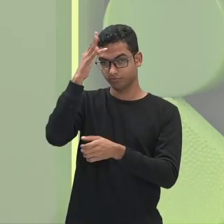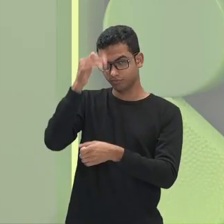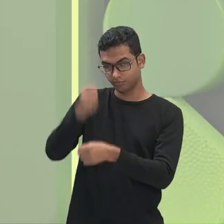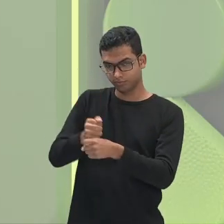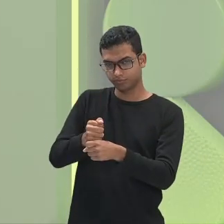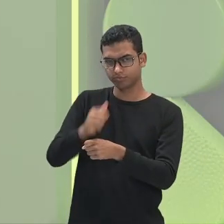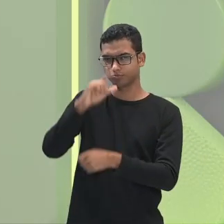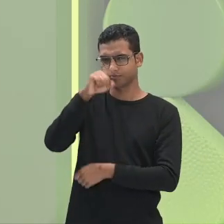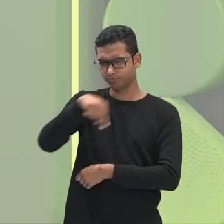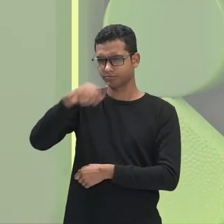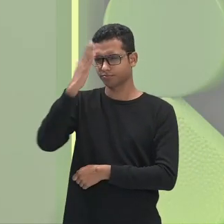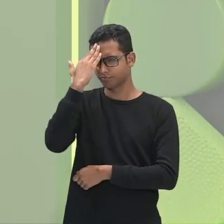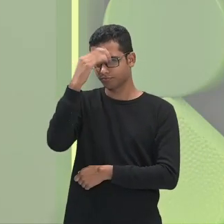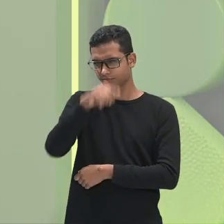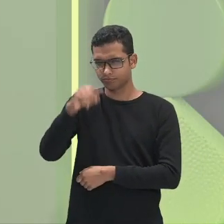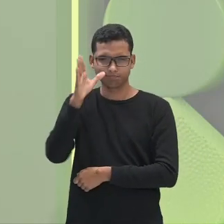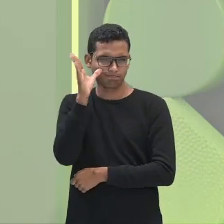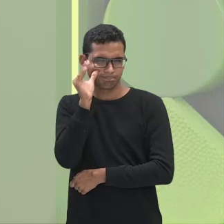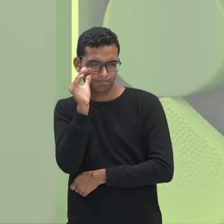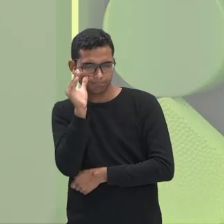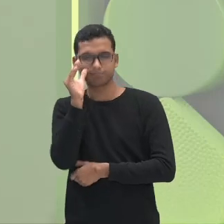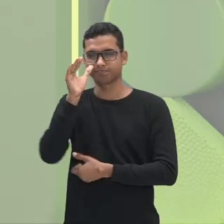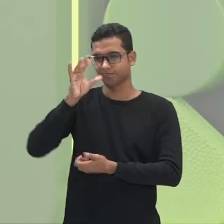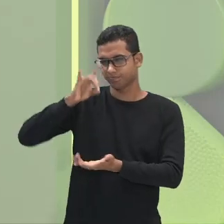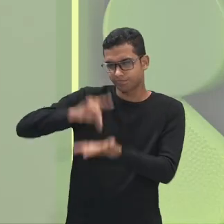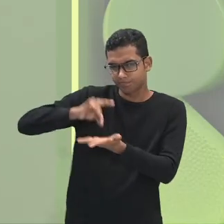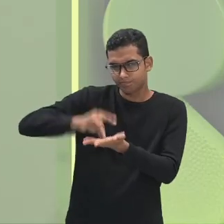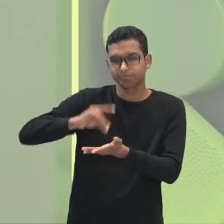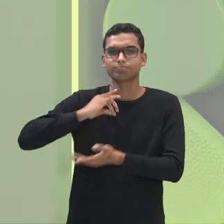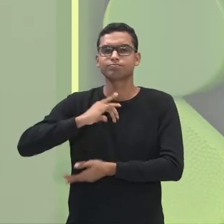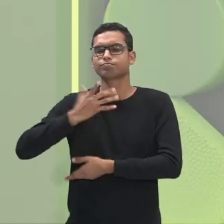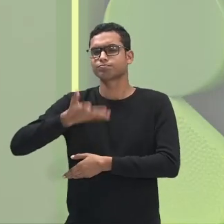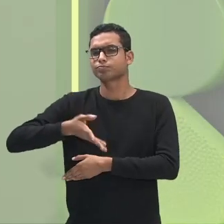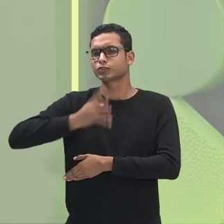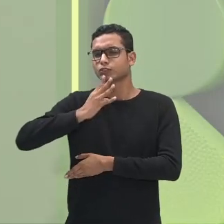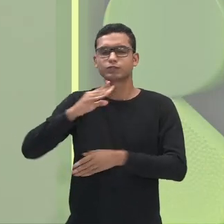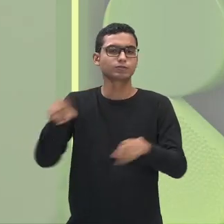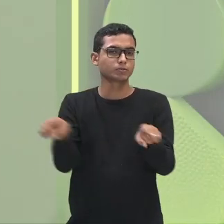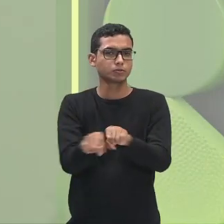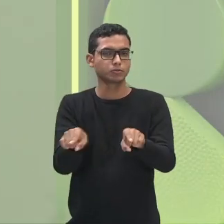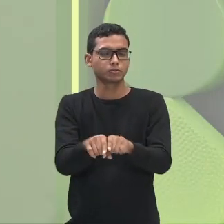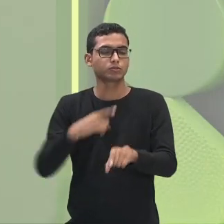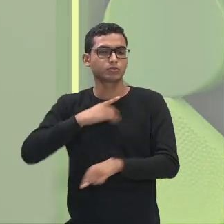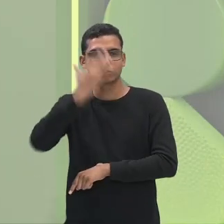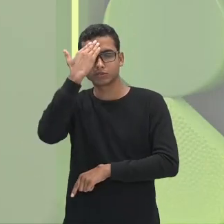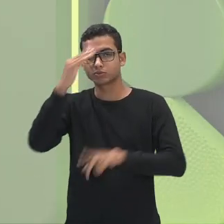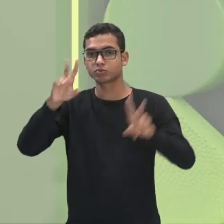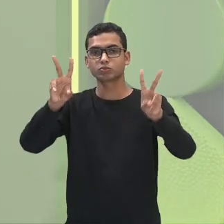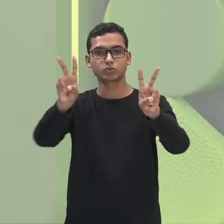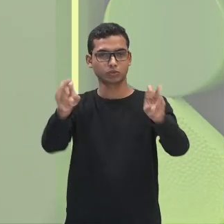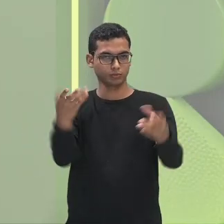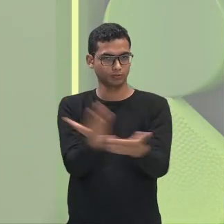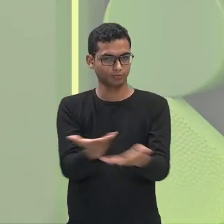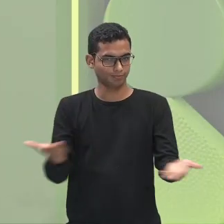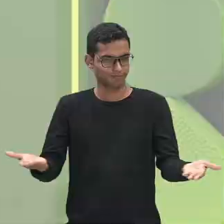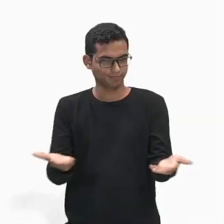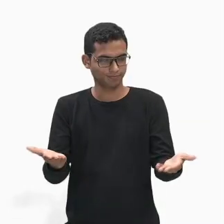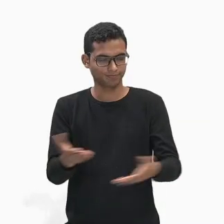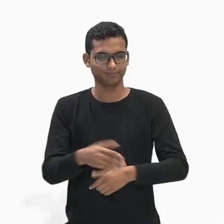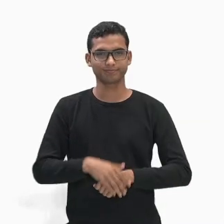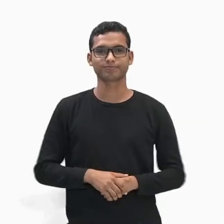que vocês estejam curiosos para saber qual é o nosso objeto do